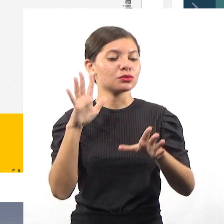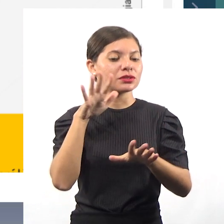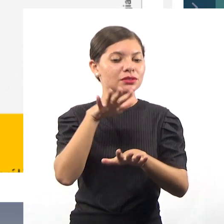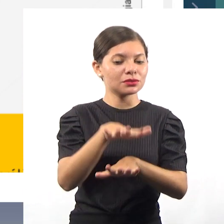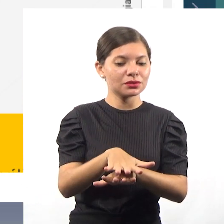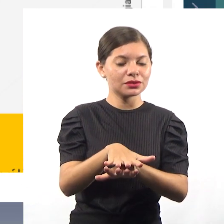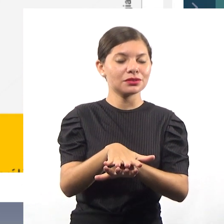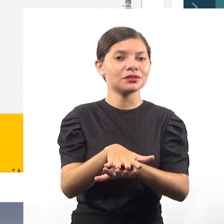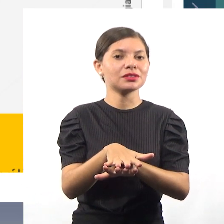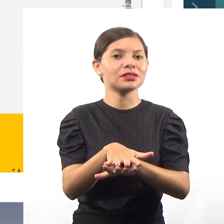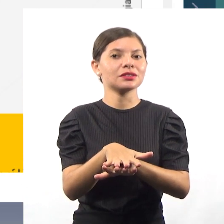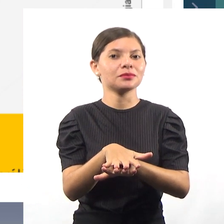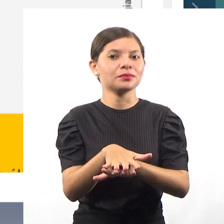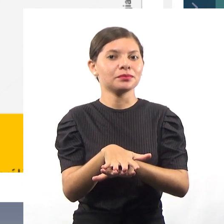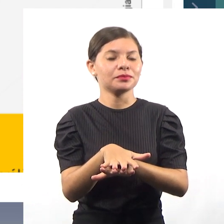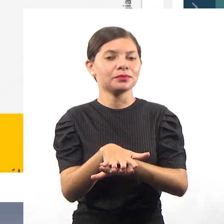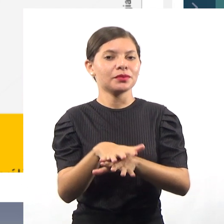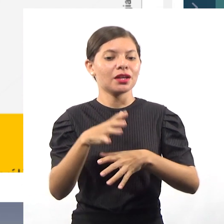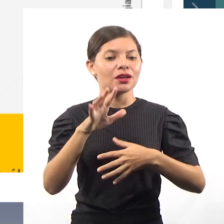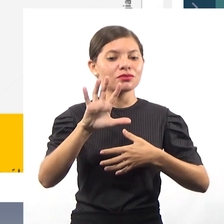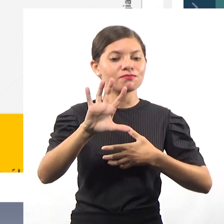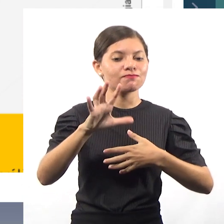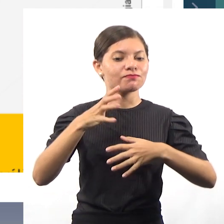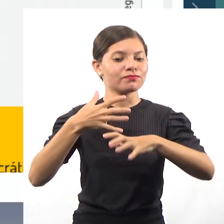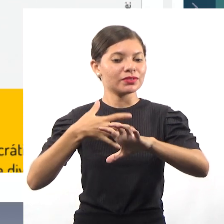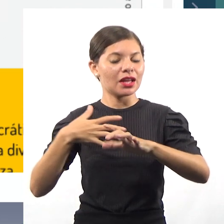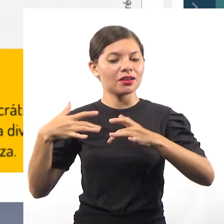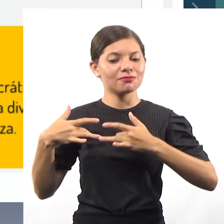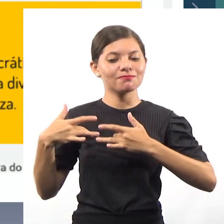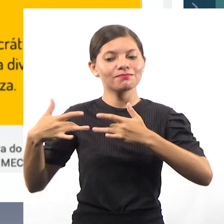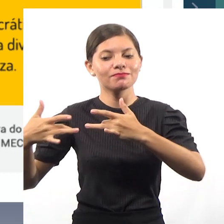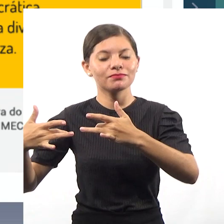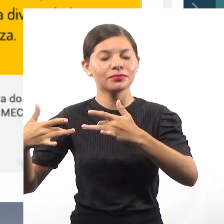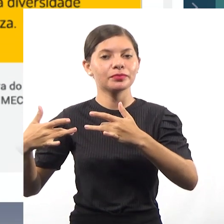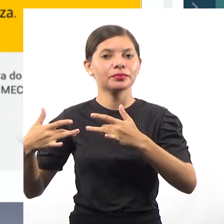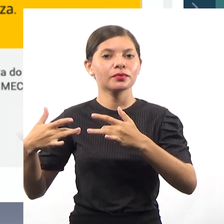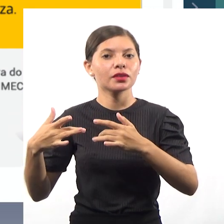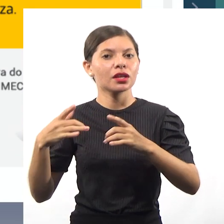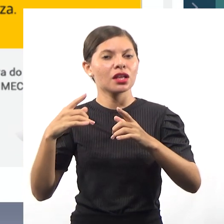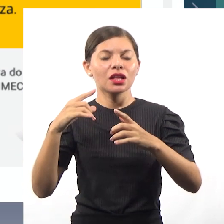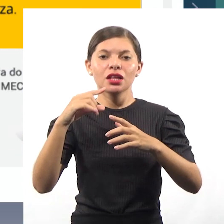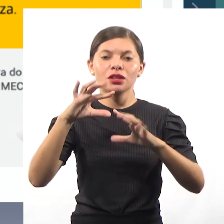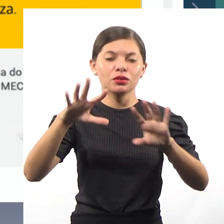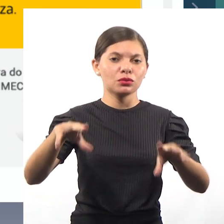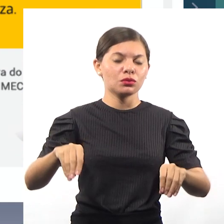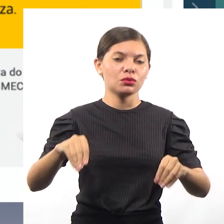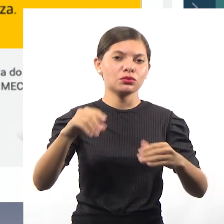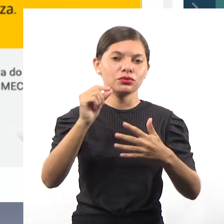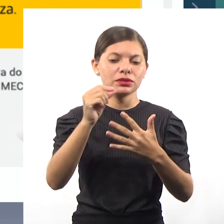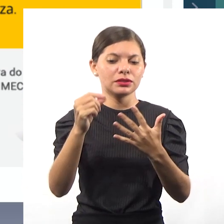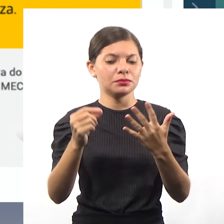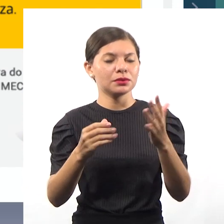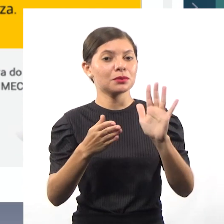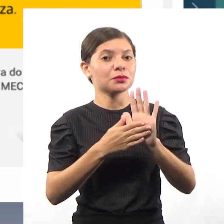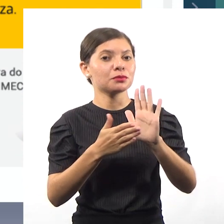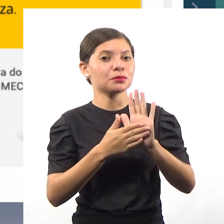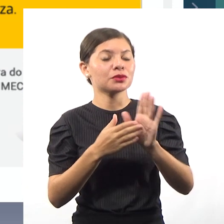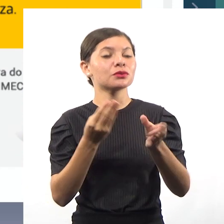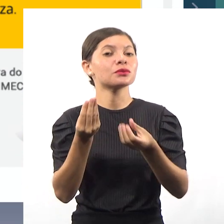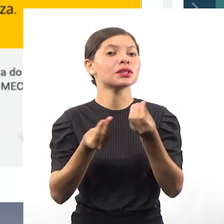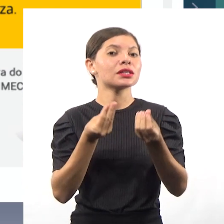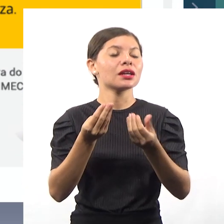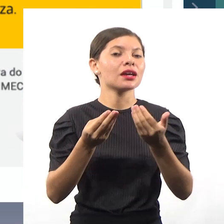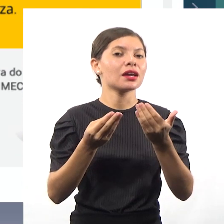inclusivos, sustentáveis e solidários. Todos esses elementos aí têm o propósito, né, de quê? De contribuir